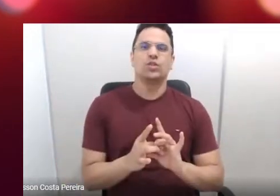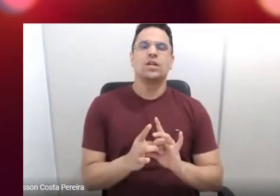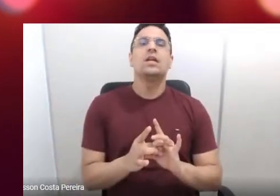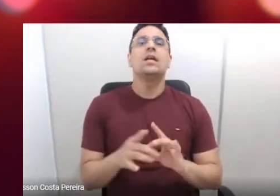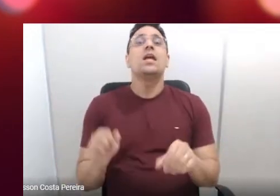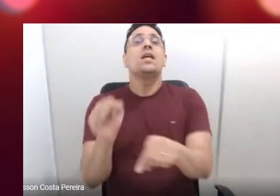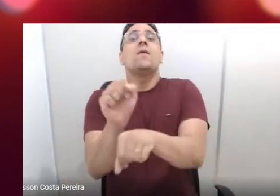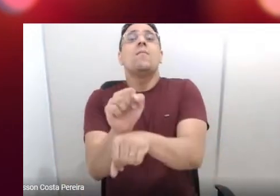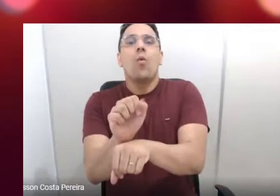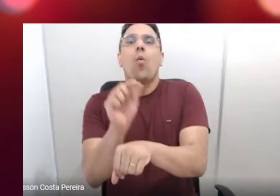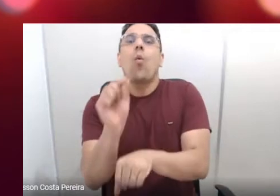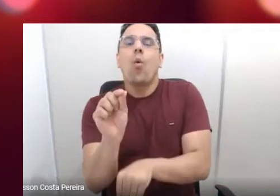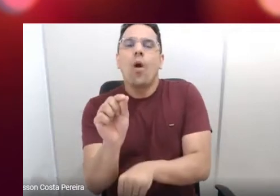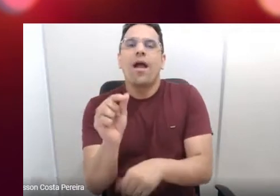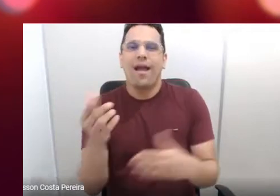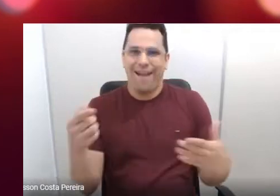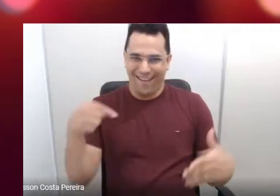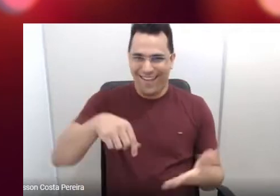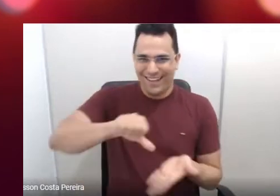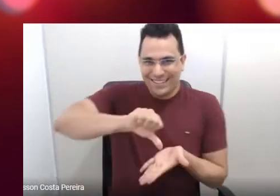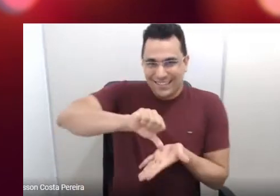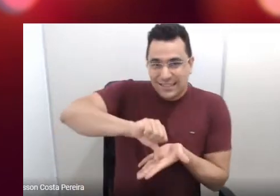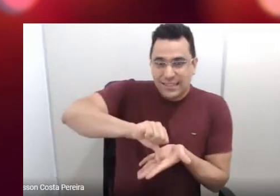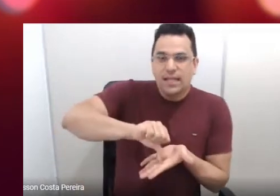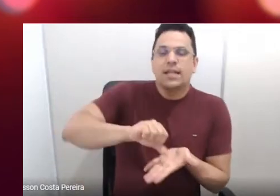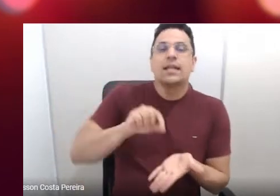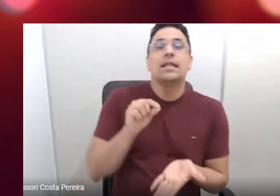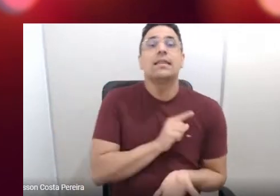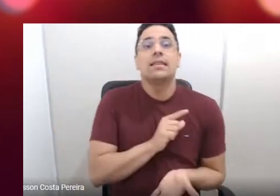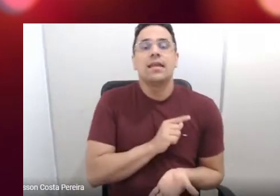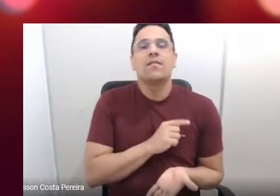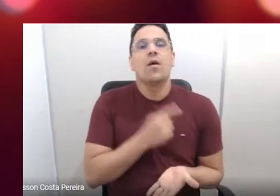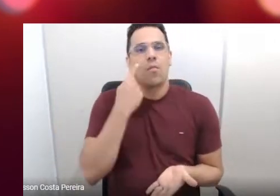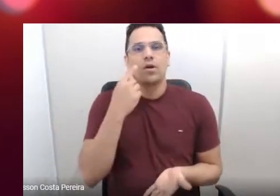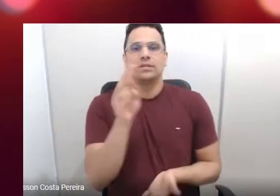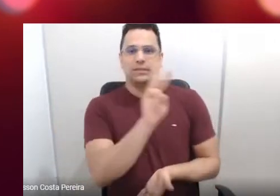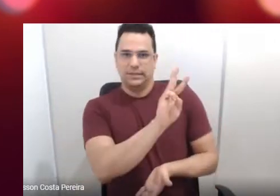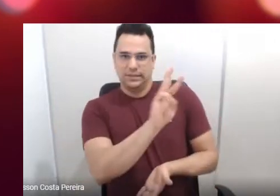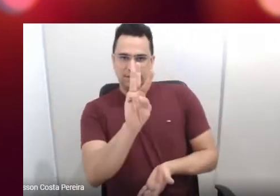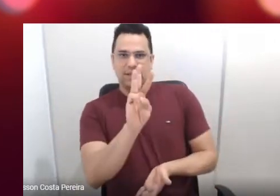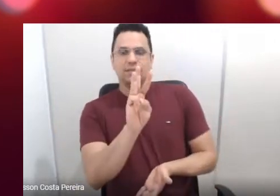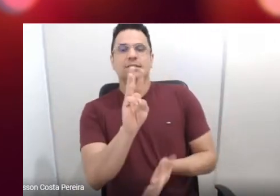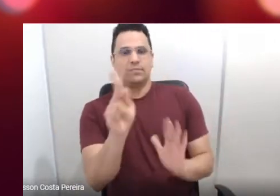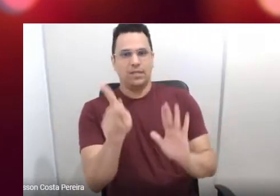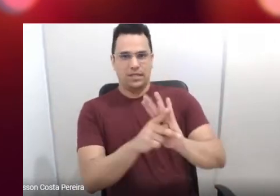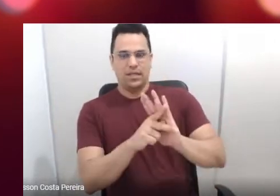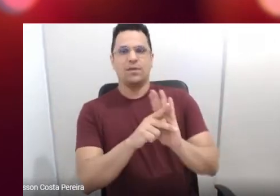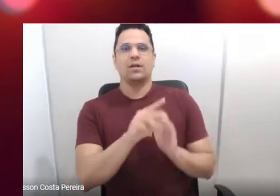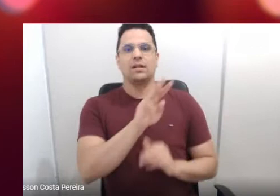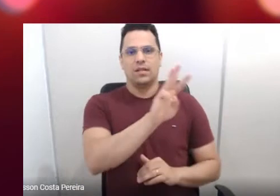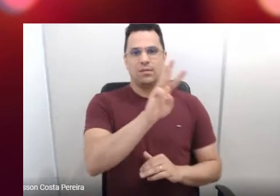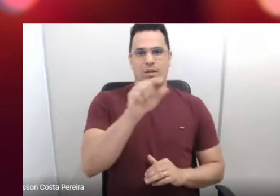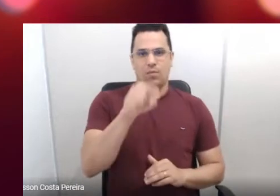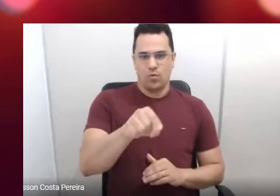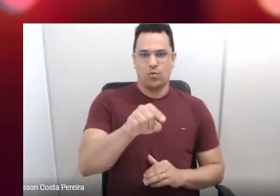essas atividades e, no caso do I7, elas podem ser acompanhadas no nosso site institucional